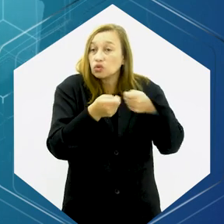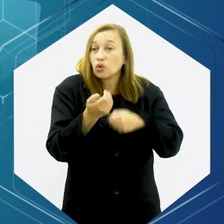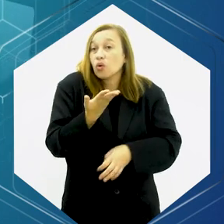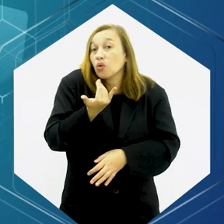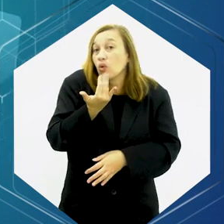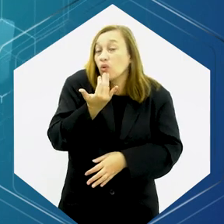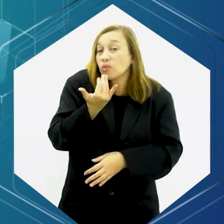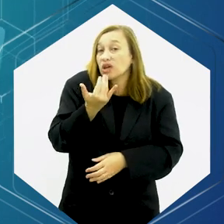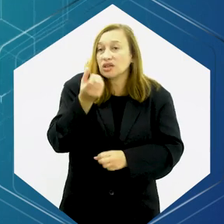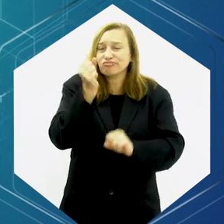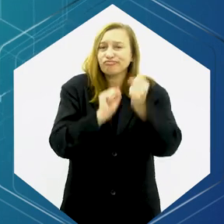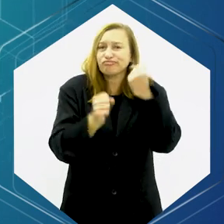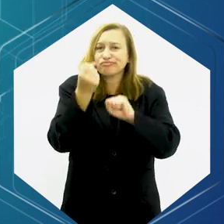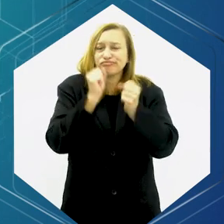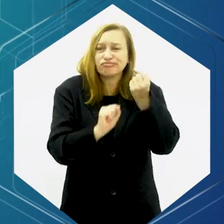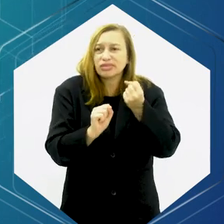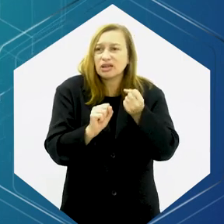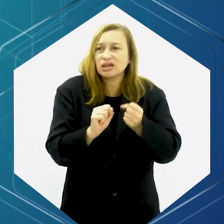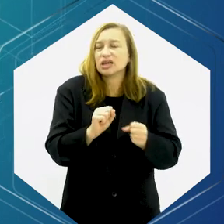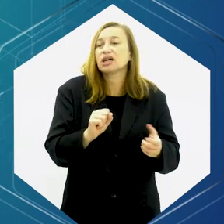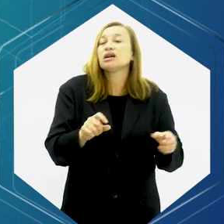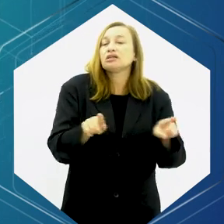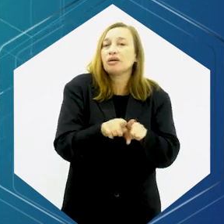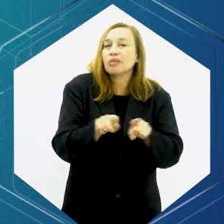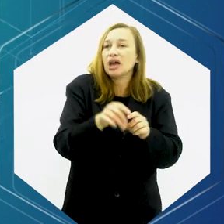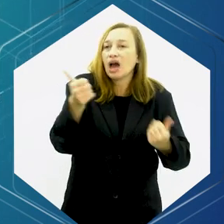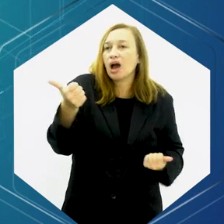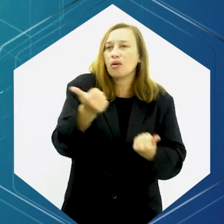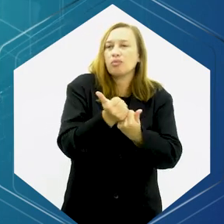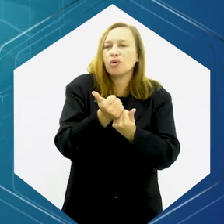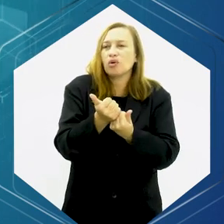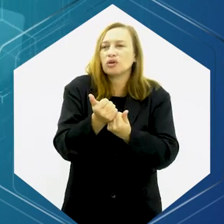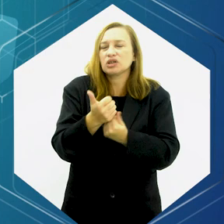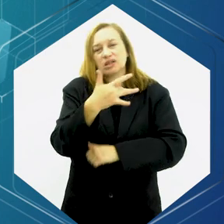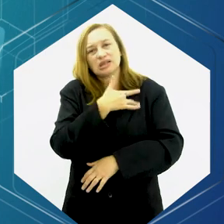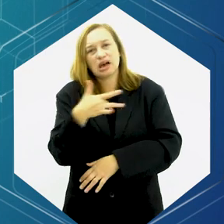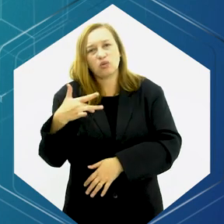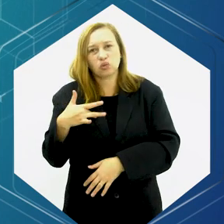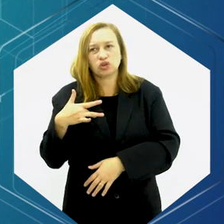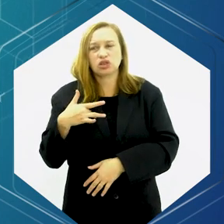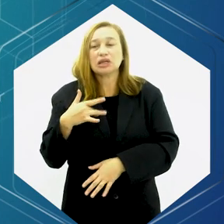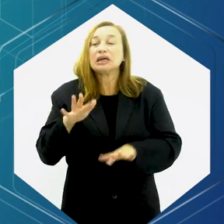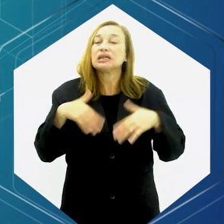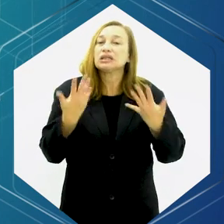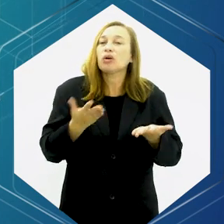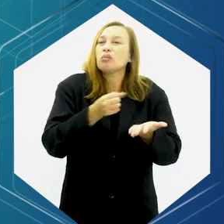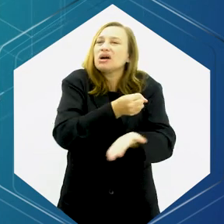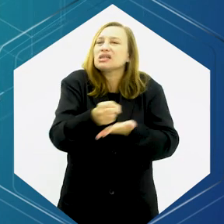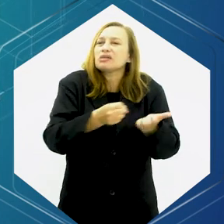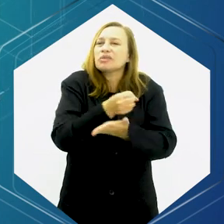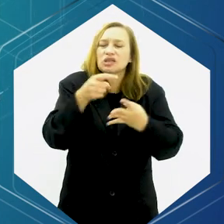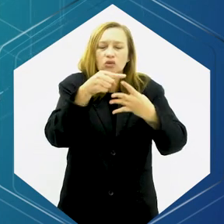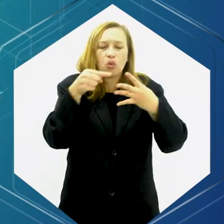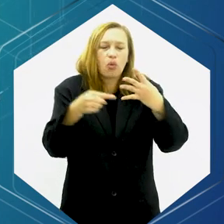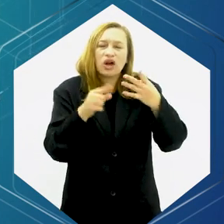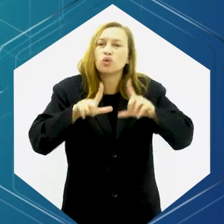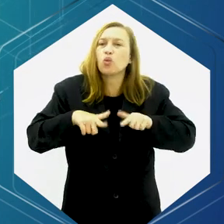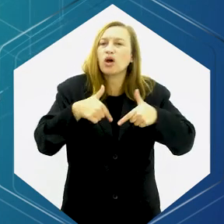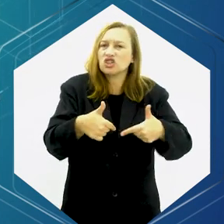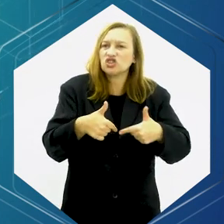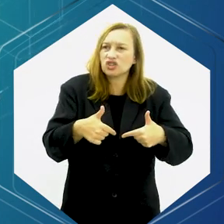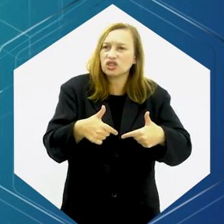fiscais e regulatórias de alimentos industrializados e também de apoio a ambientes saudáveis né então